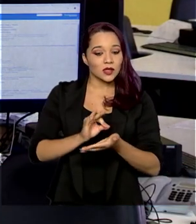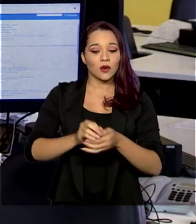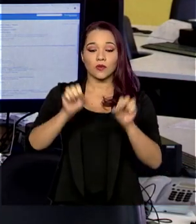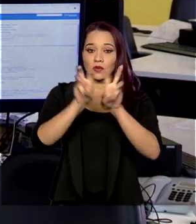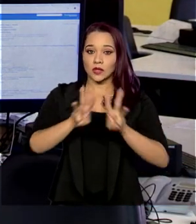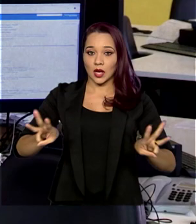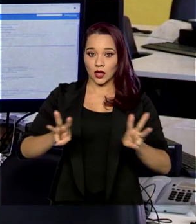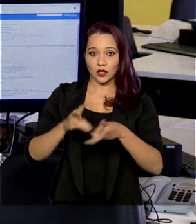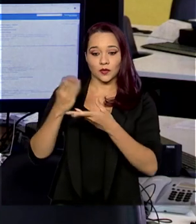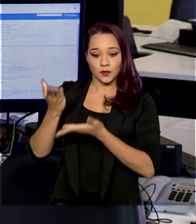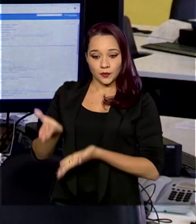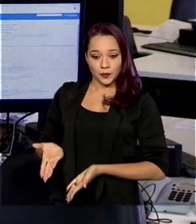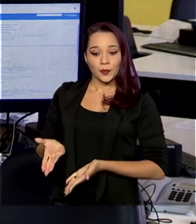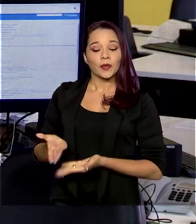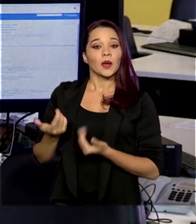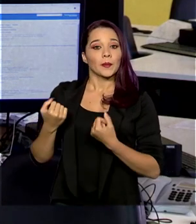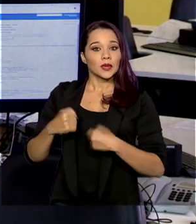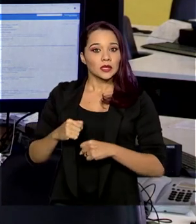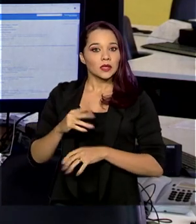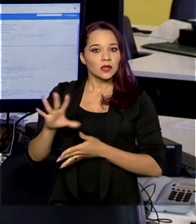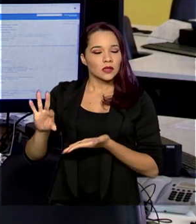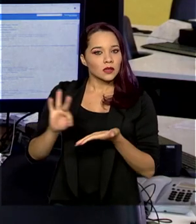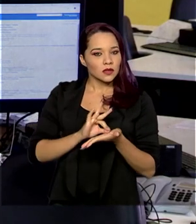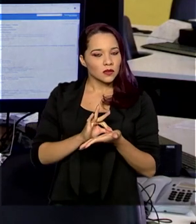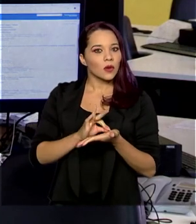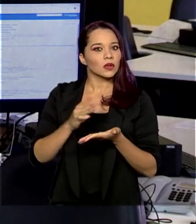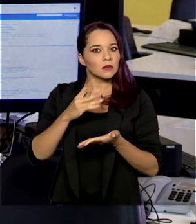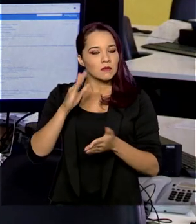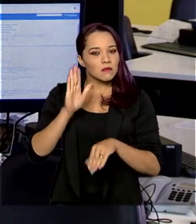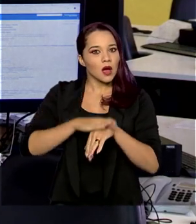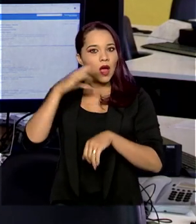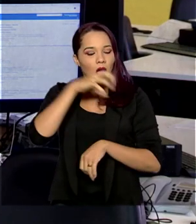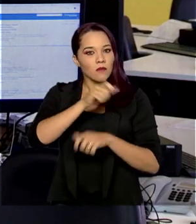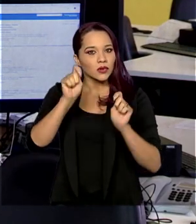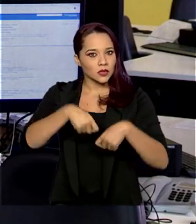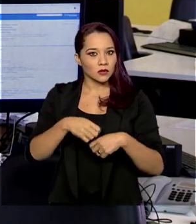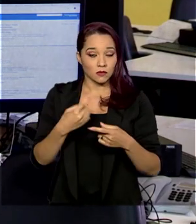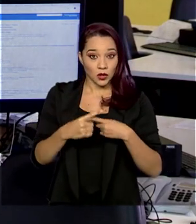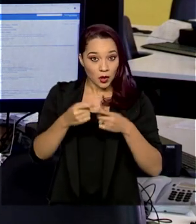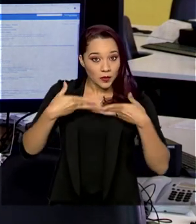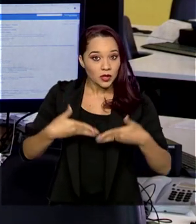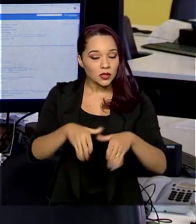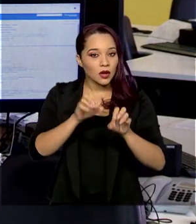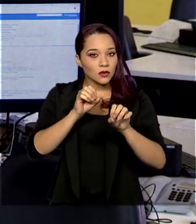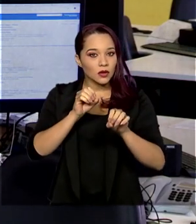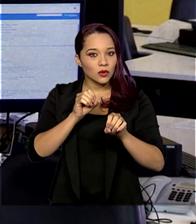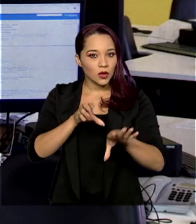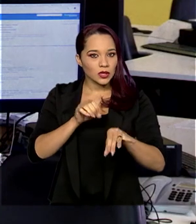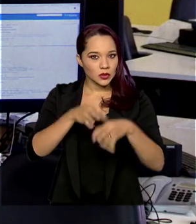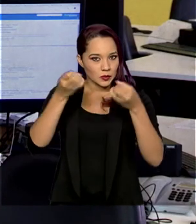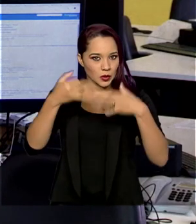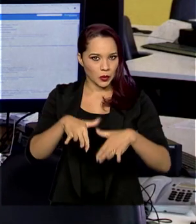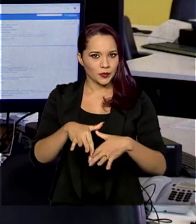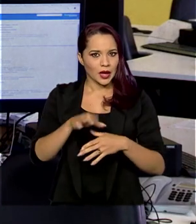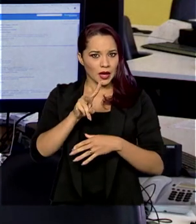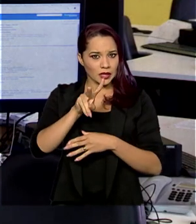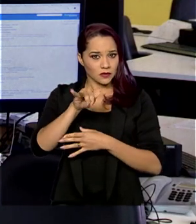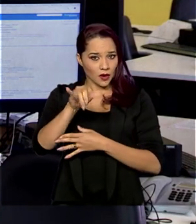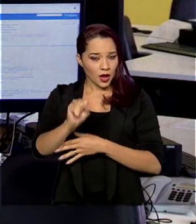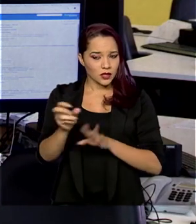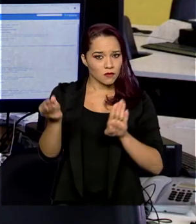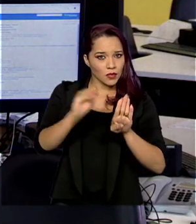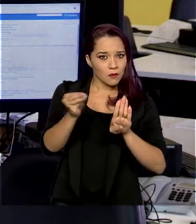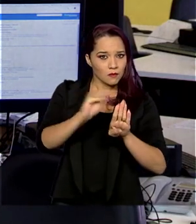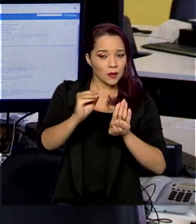interesse deve fazer essas inscrições assim que possível, porque segundo o Ministério da Educação, a ocupação das vagas